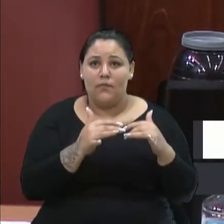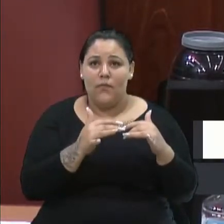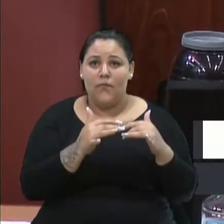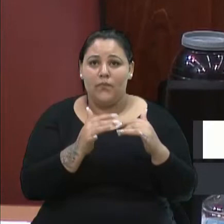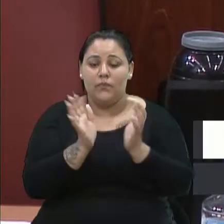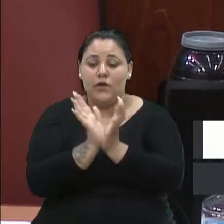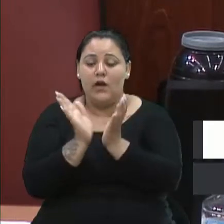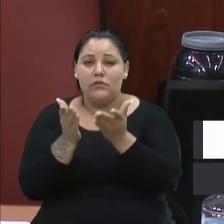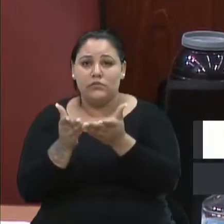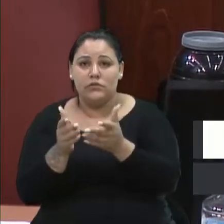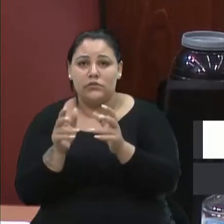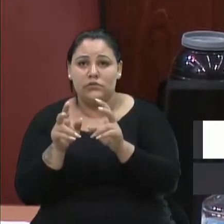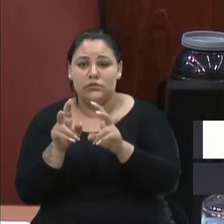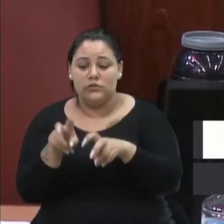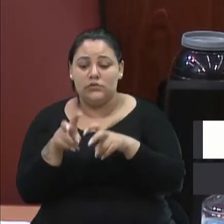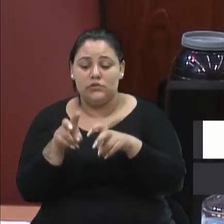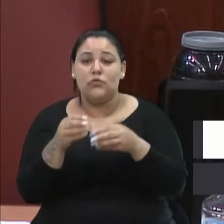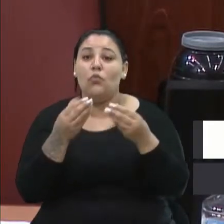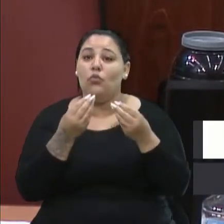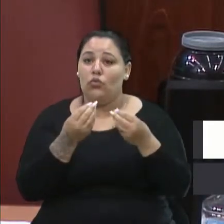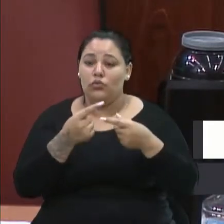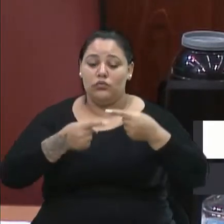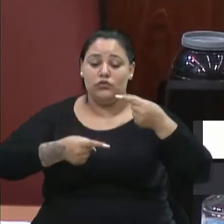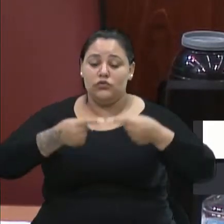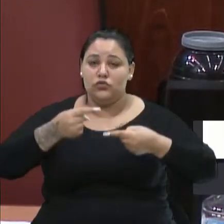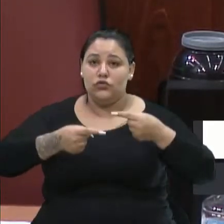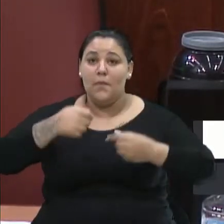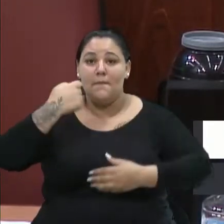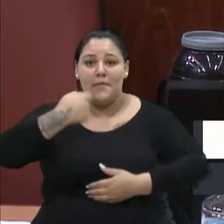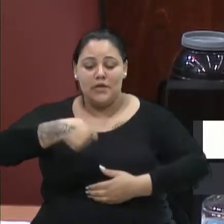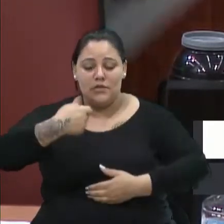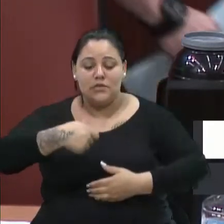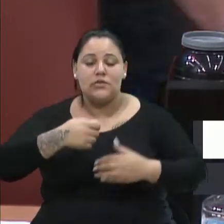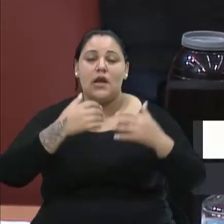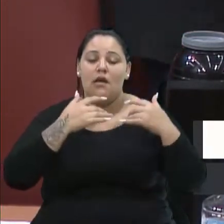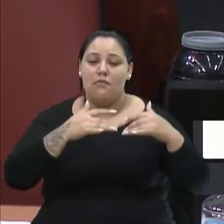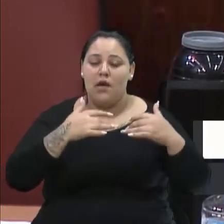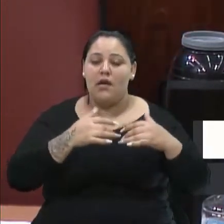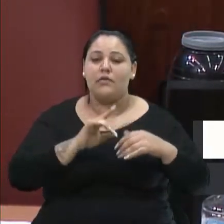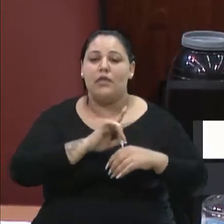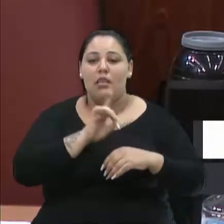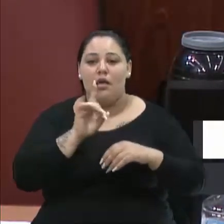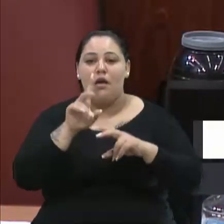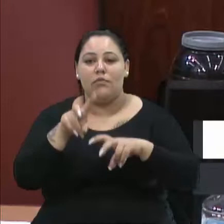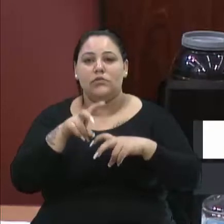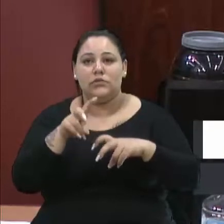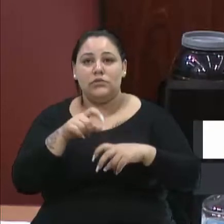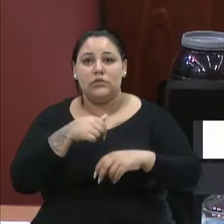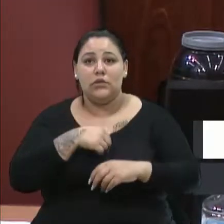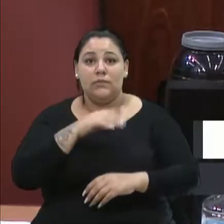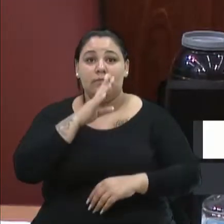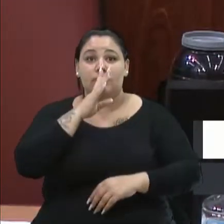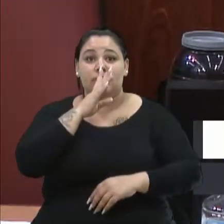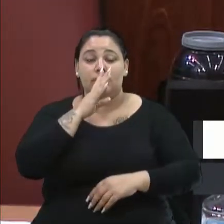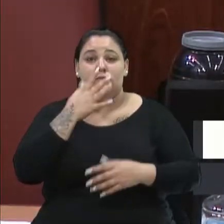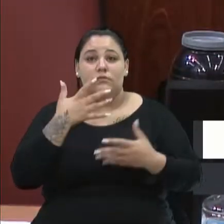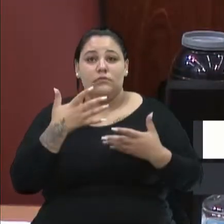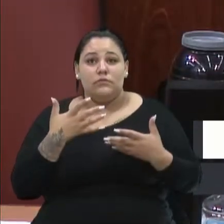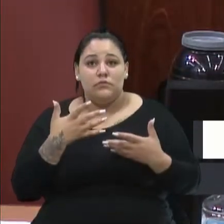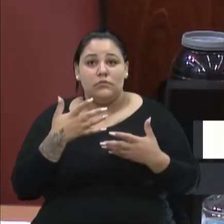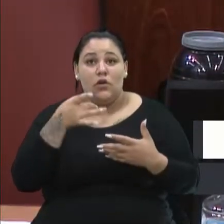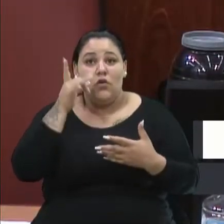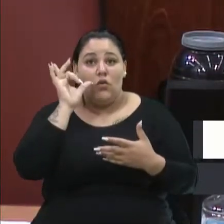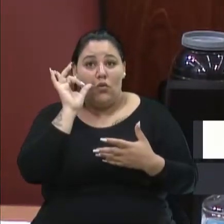Comissão de Agricultura muito se discutia da necessidade dessas máquinas no interior. Eu me surpreendo, ontem quando o senhor me falou isso, eu